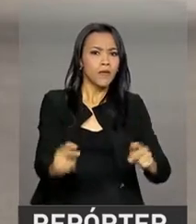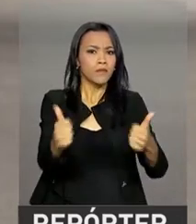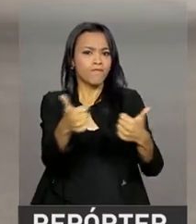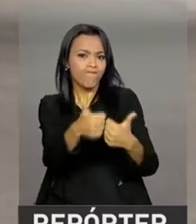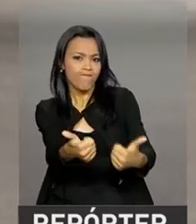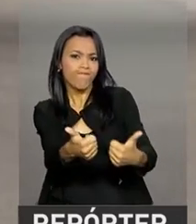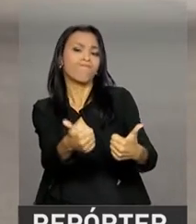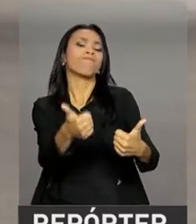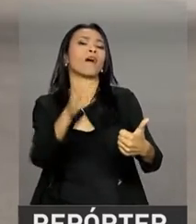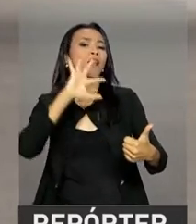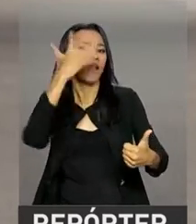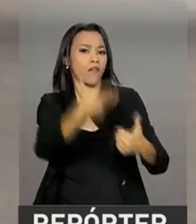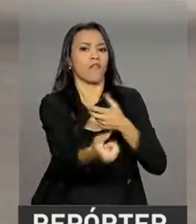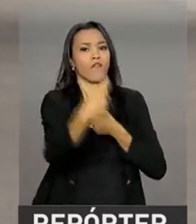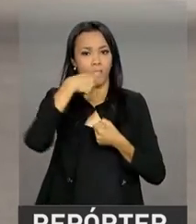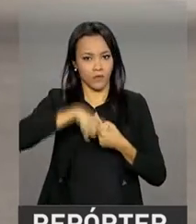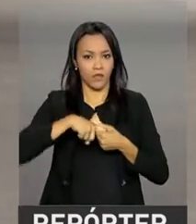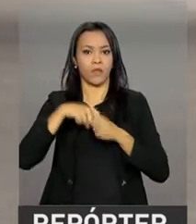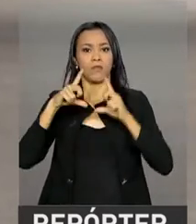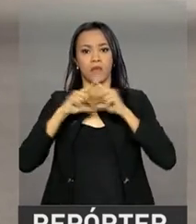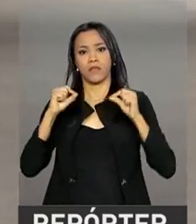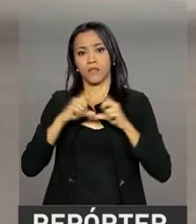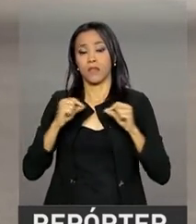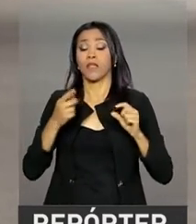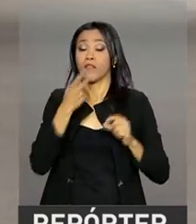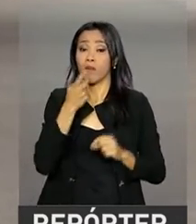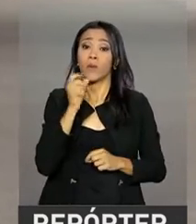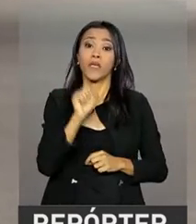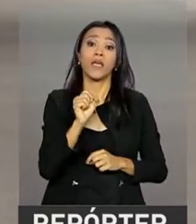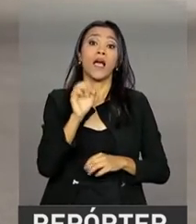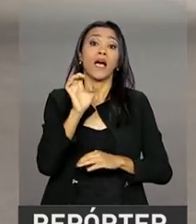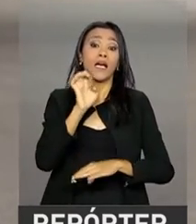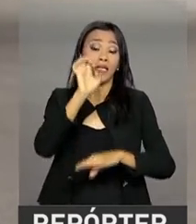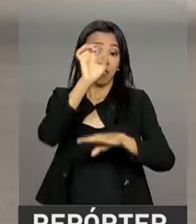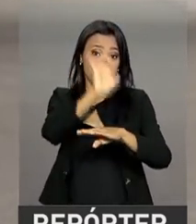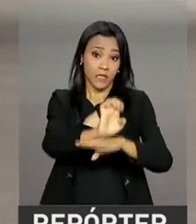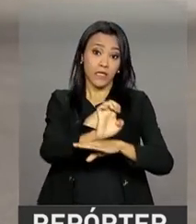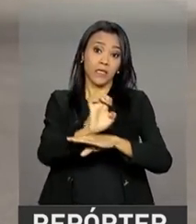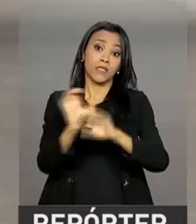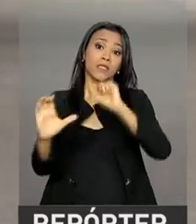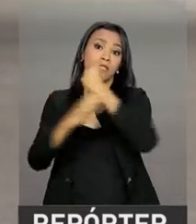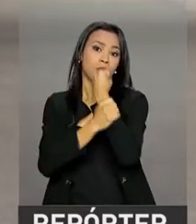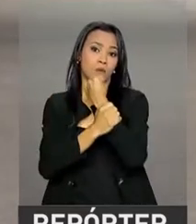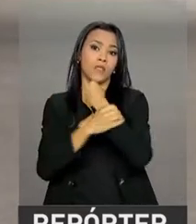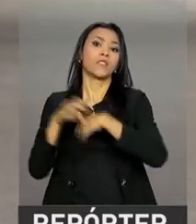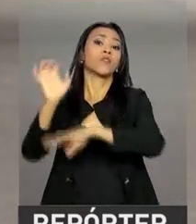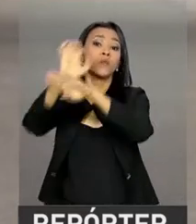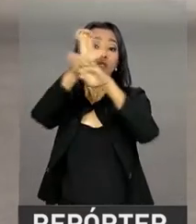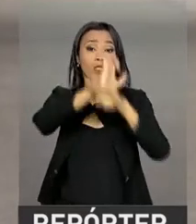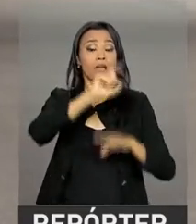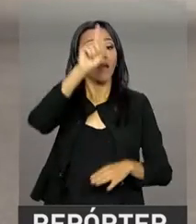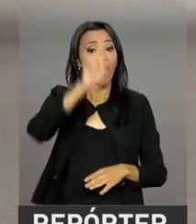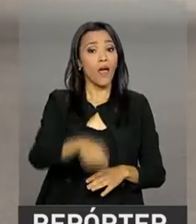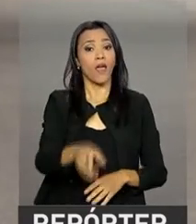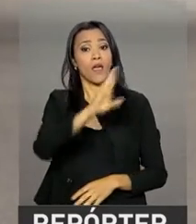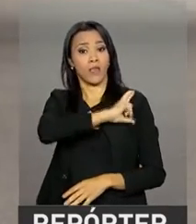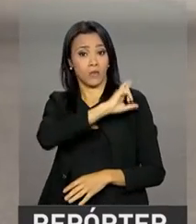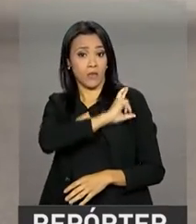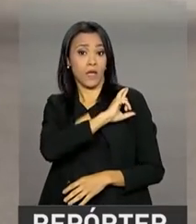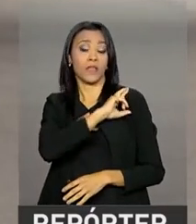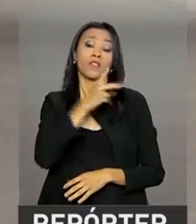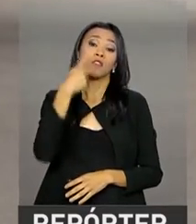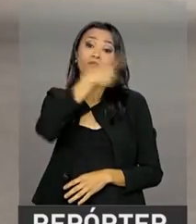normalizada ele também disse que a segurança nos estados é de responsabilidade dos governos logo mas que o